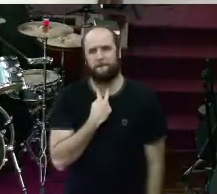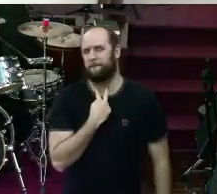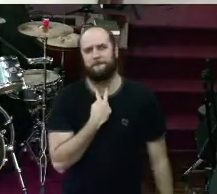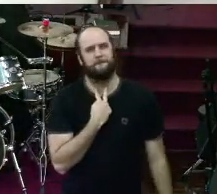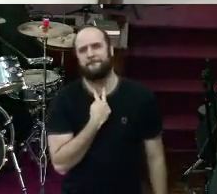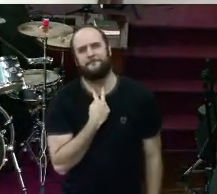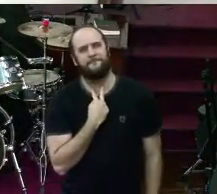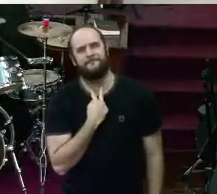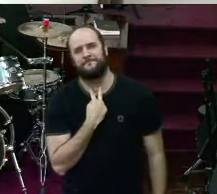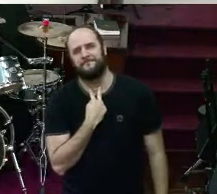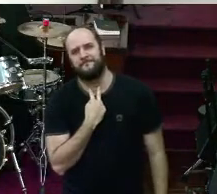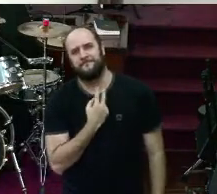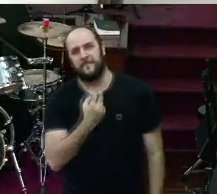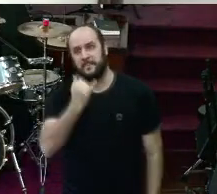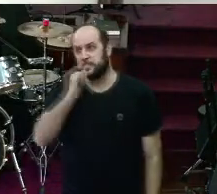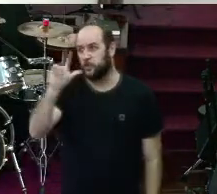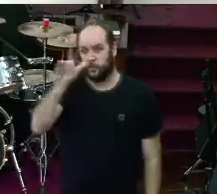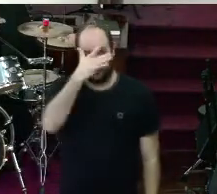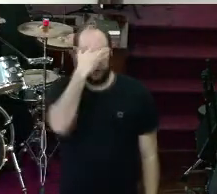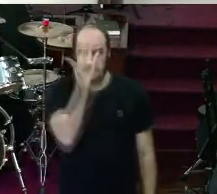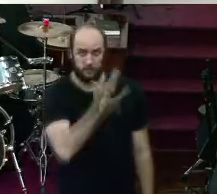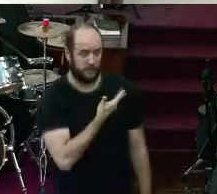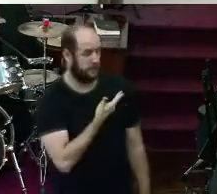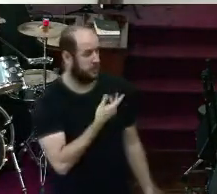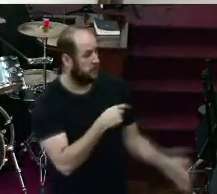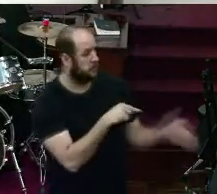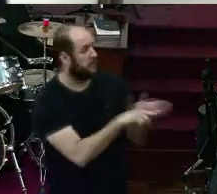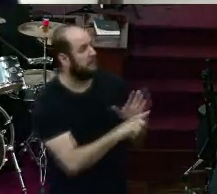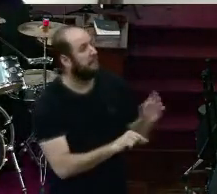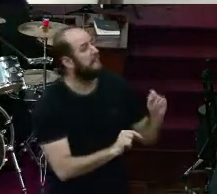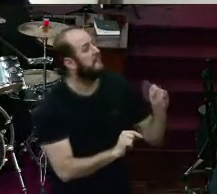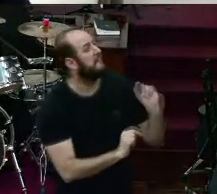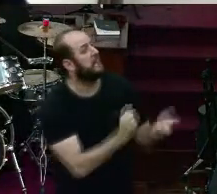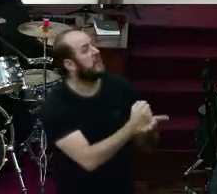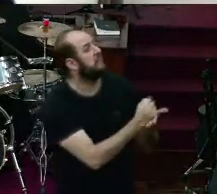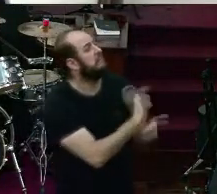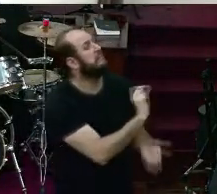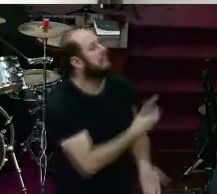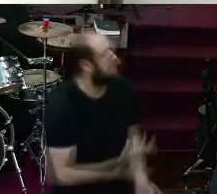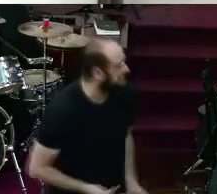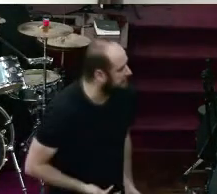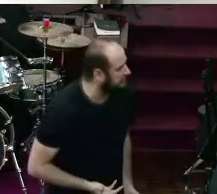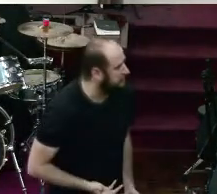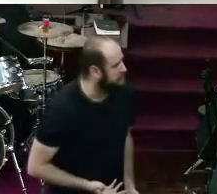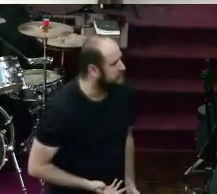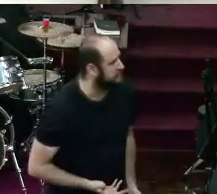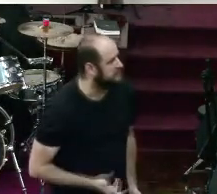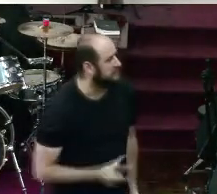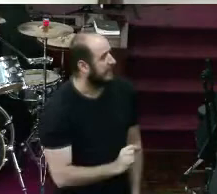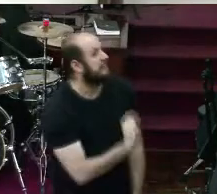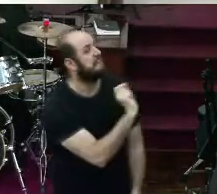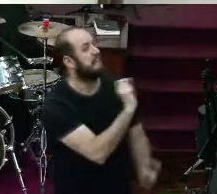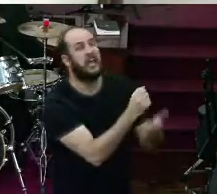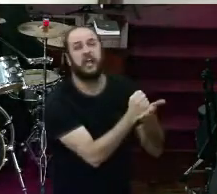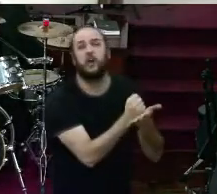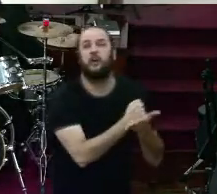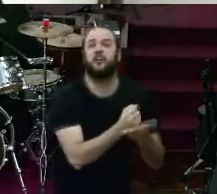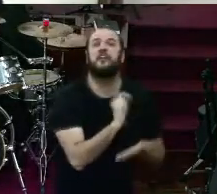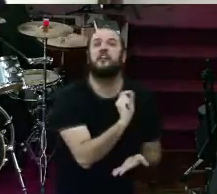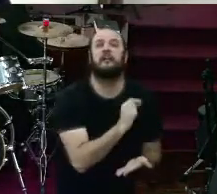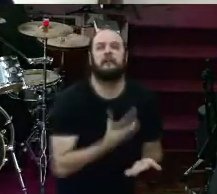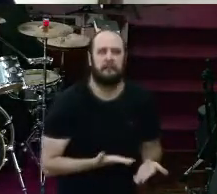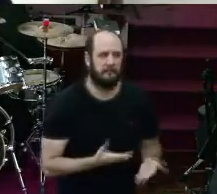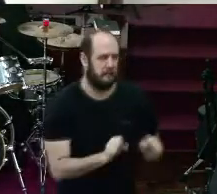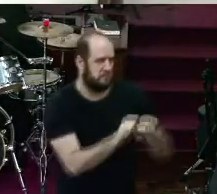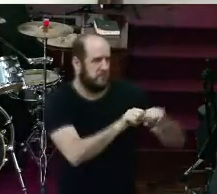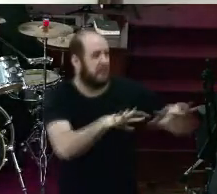Talvez se alguém perguntar para você: e aí, quem está no controle dessa pandemia? Quem está no controle desse fenômeno